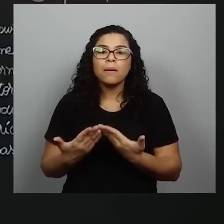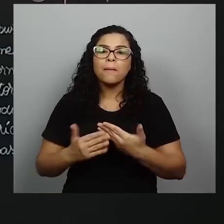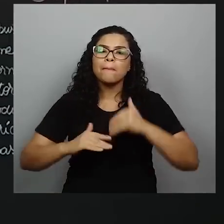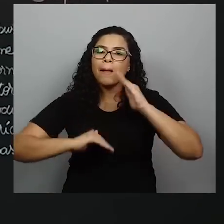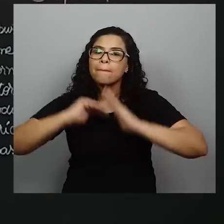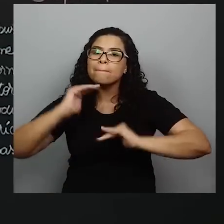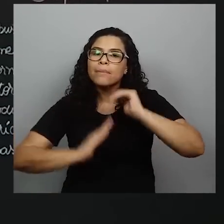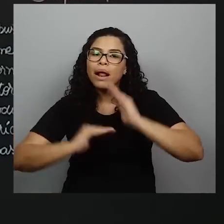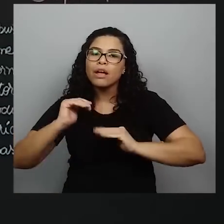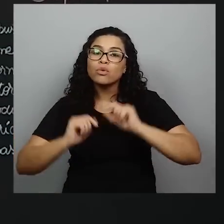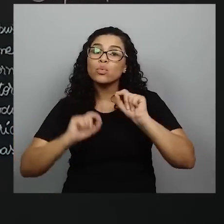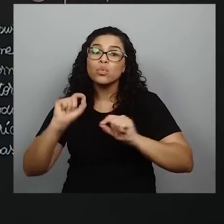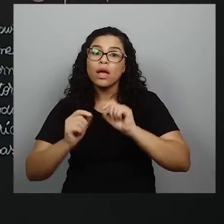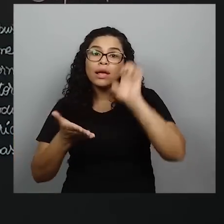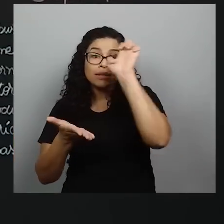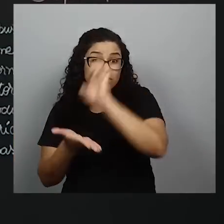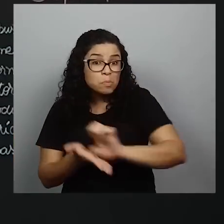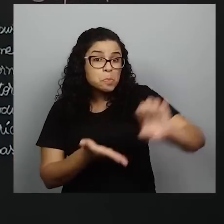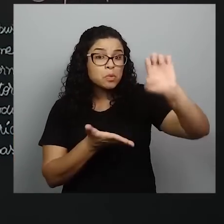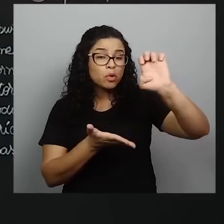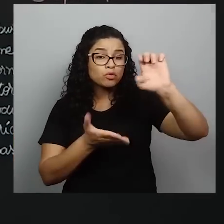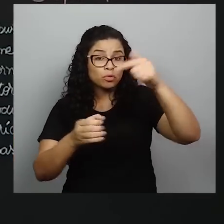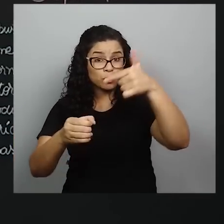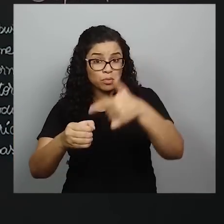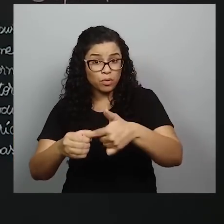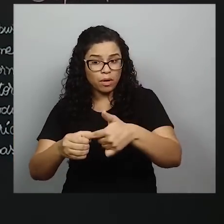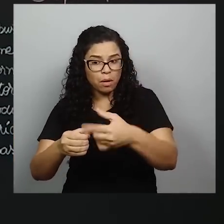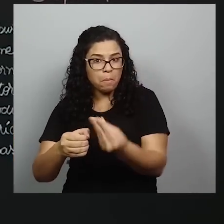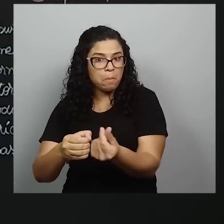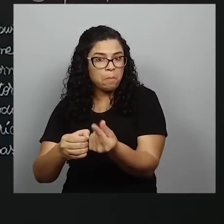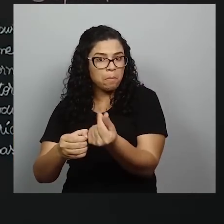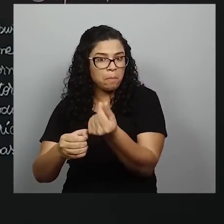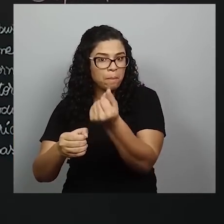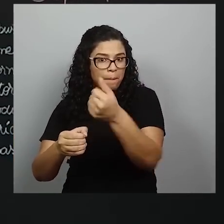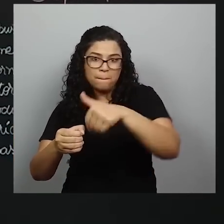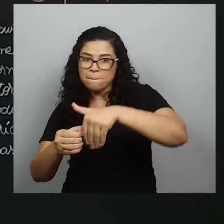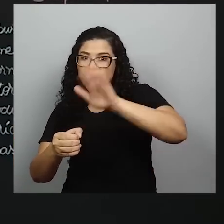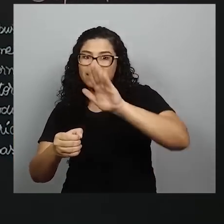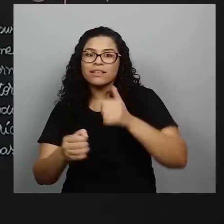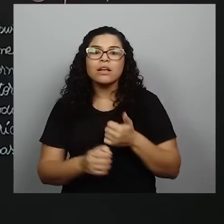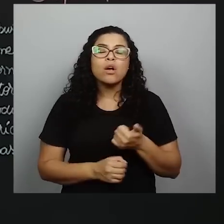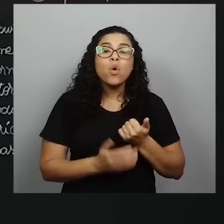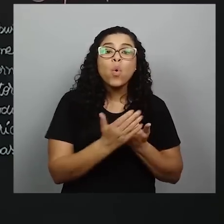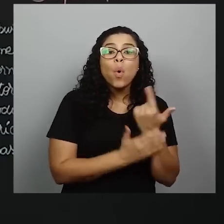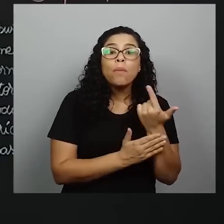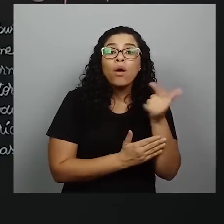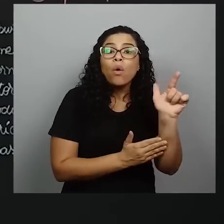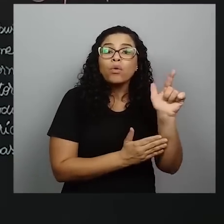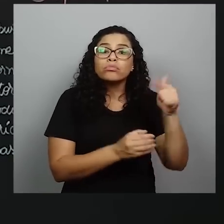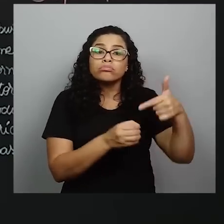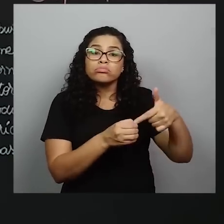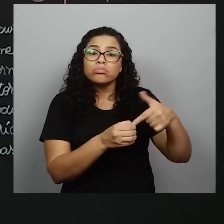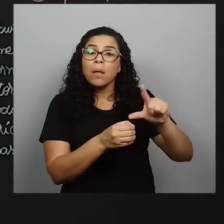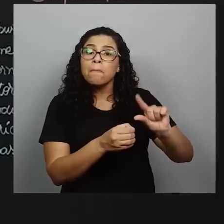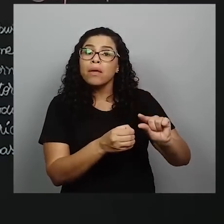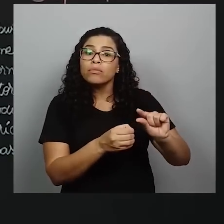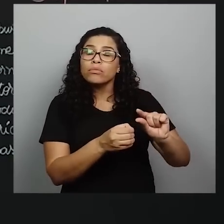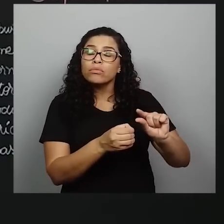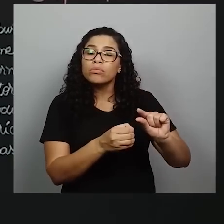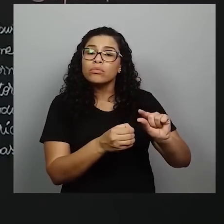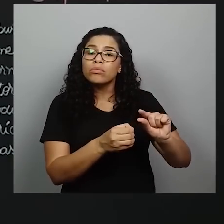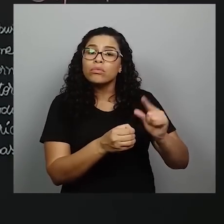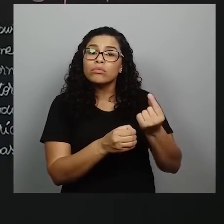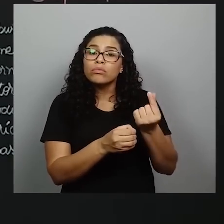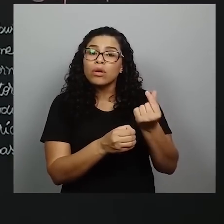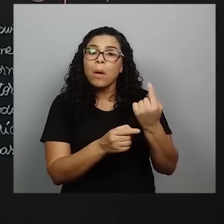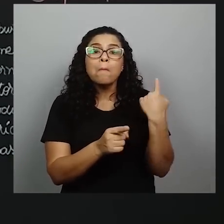gente exportar o petróleo que é mais valioso e comprar o menos valioso, porque nós vamos